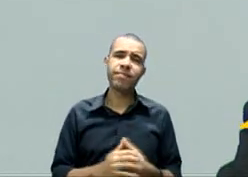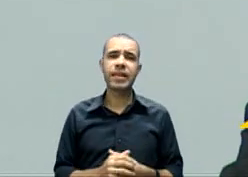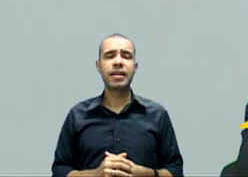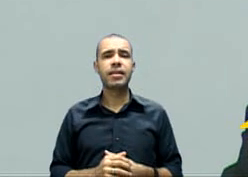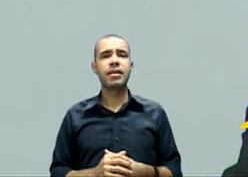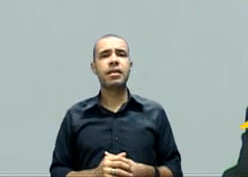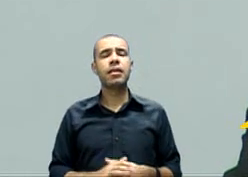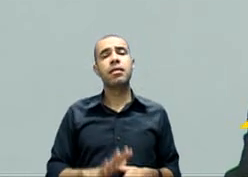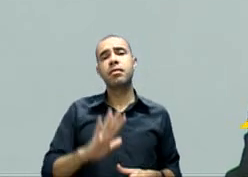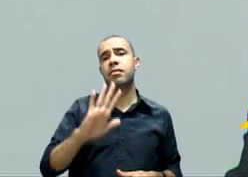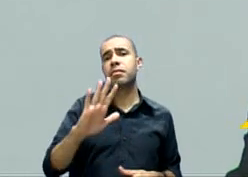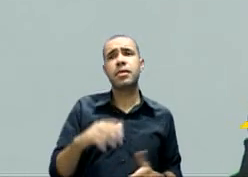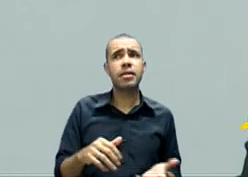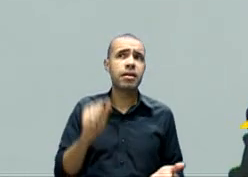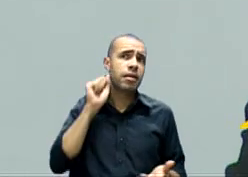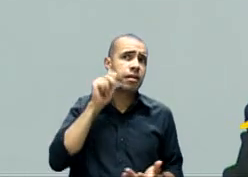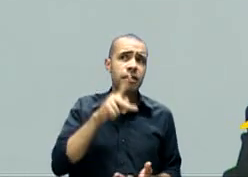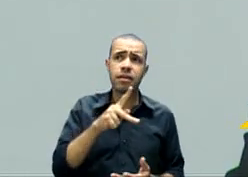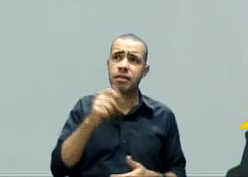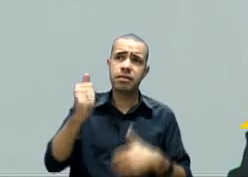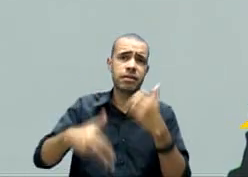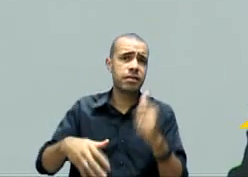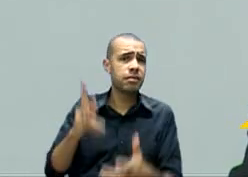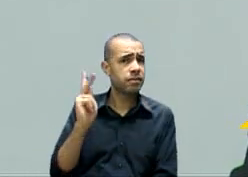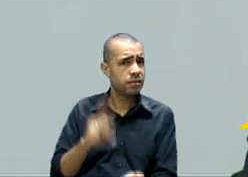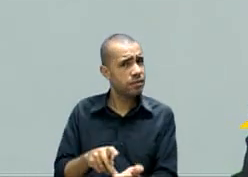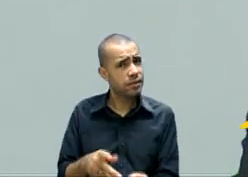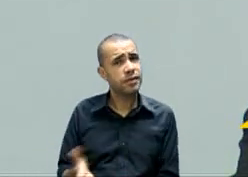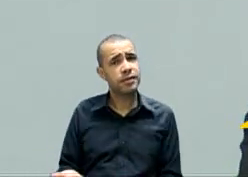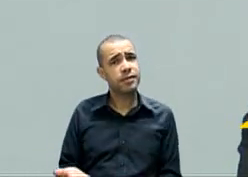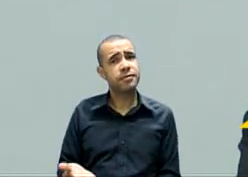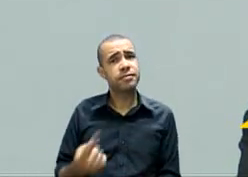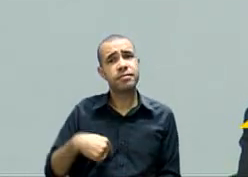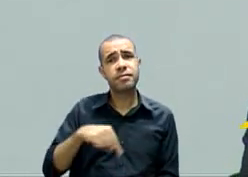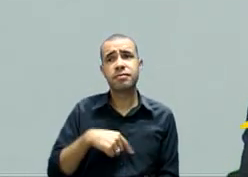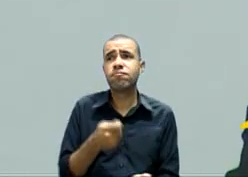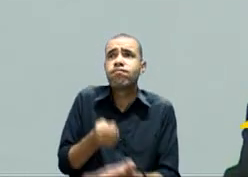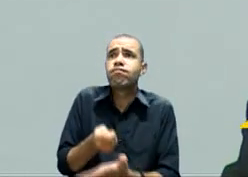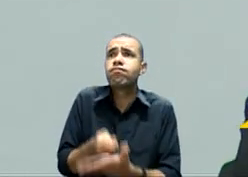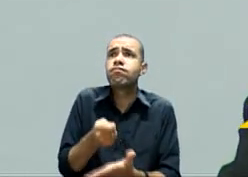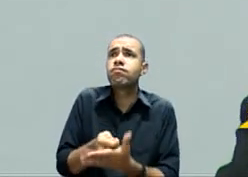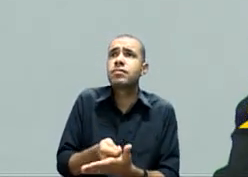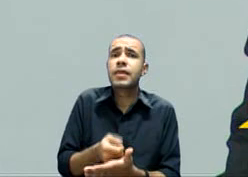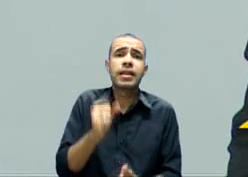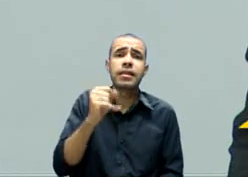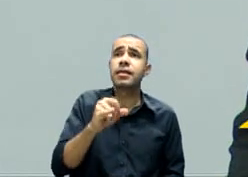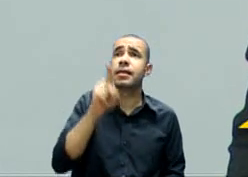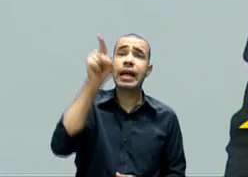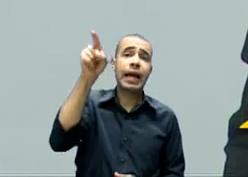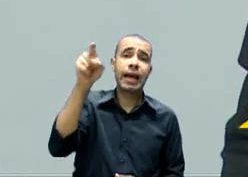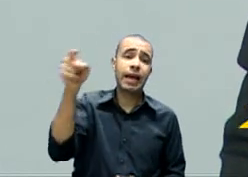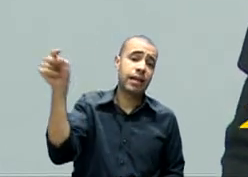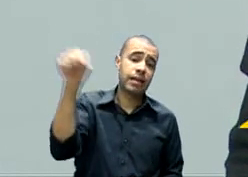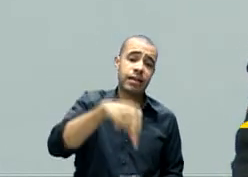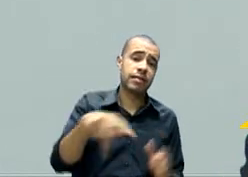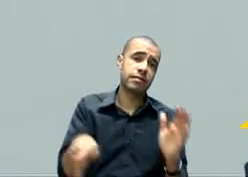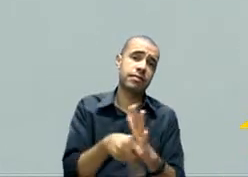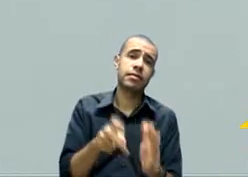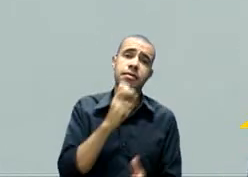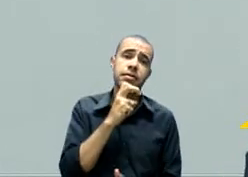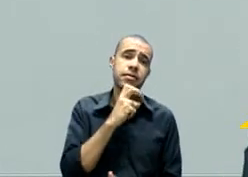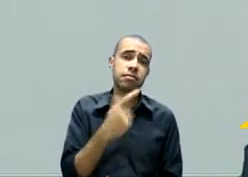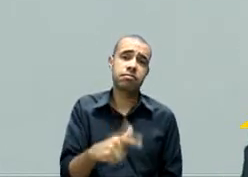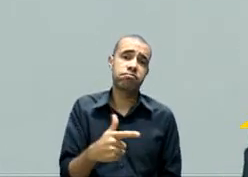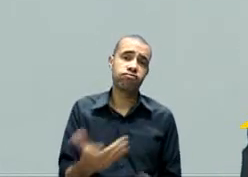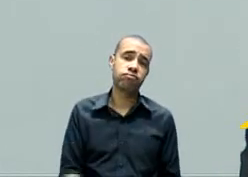o que o pastor Apolo está falando é verdade. Agora, como é que nós vamos cobrar quem não é daqui? É verdade. Eu tenho experiências quanto a isso. Você cobrar